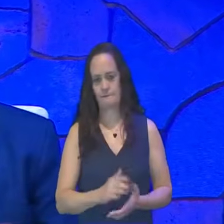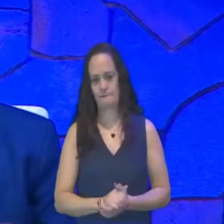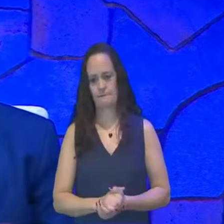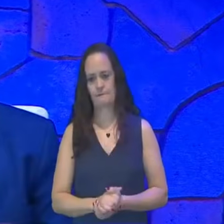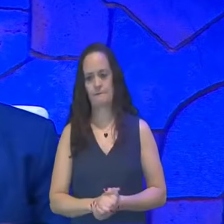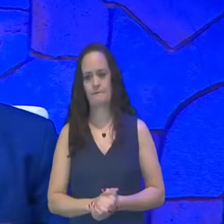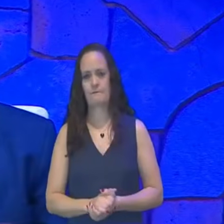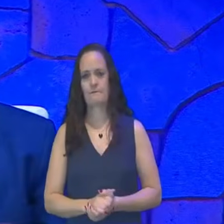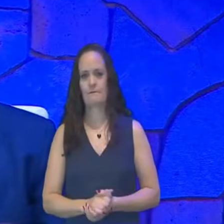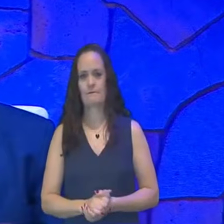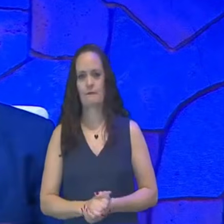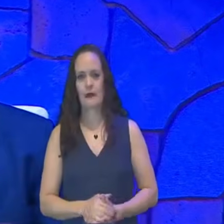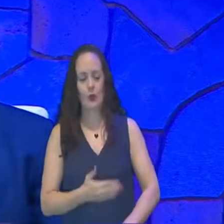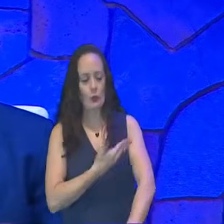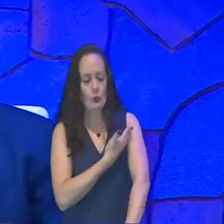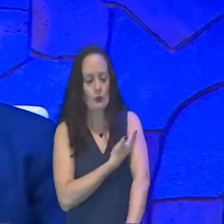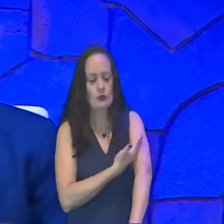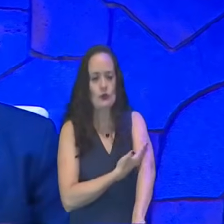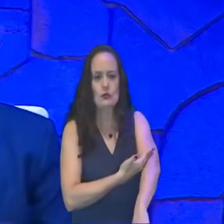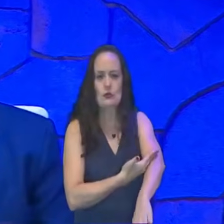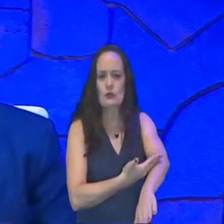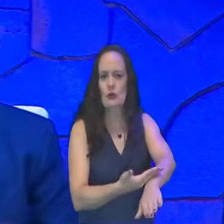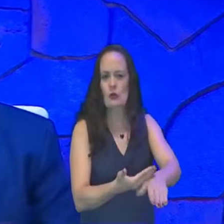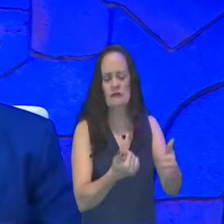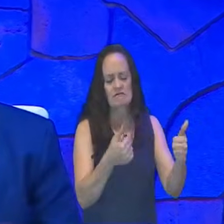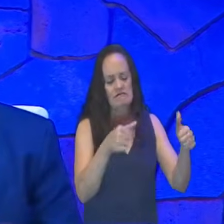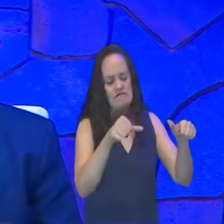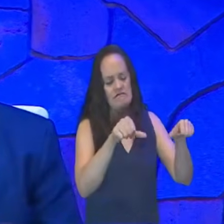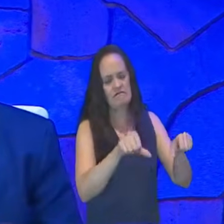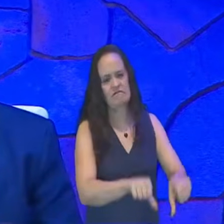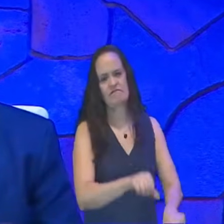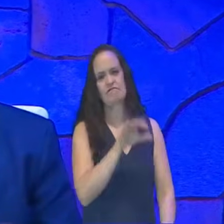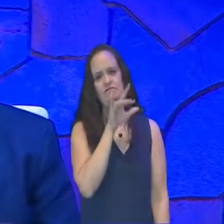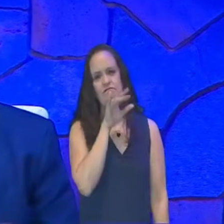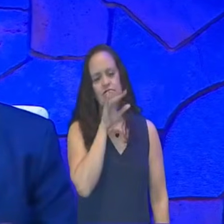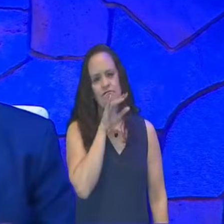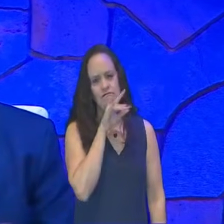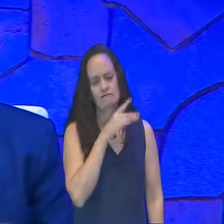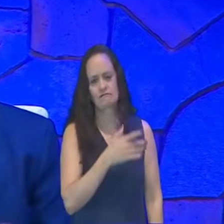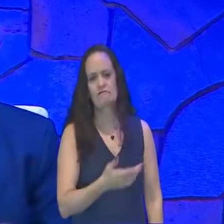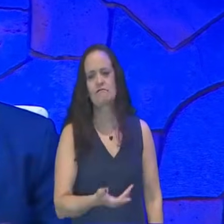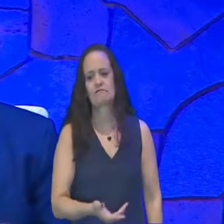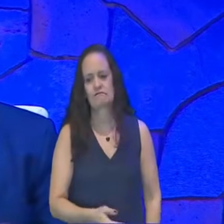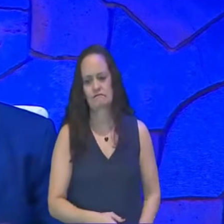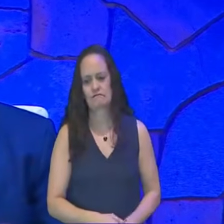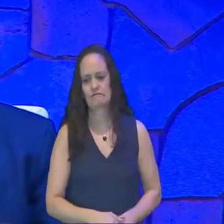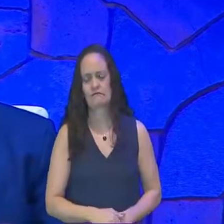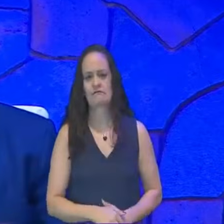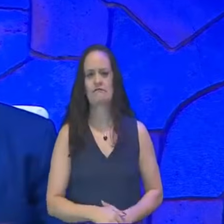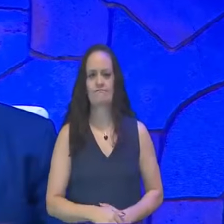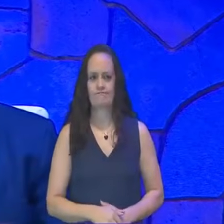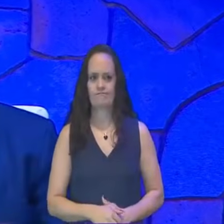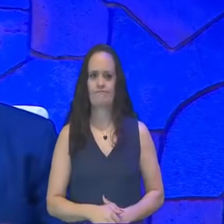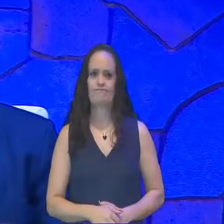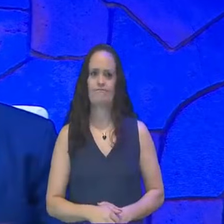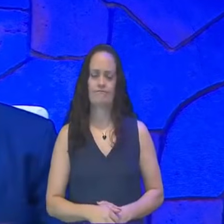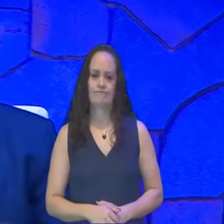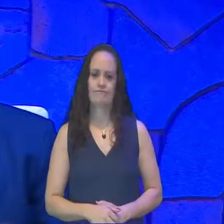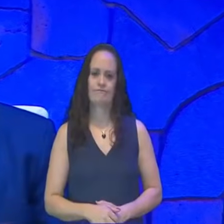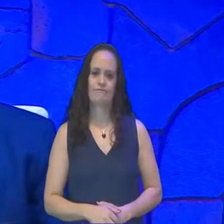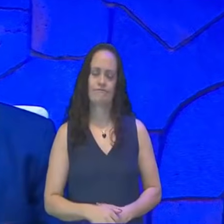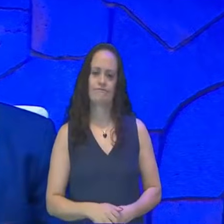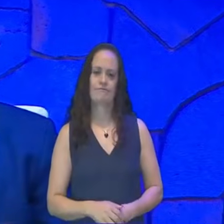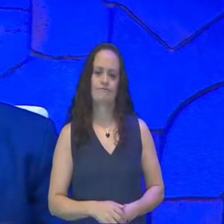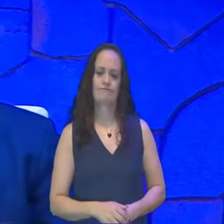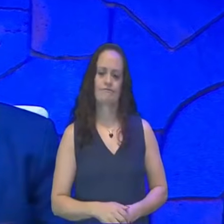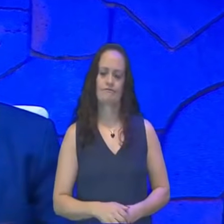de hábitos que corrompem os nossos afetos, as nossas afeições e distorcem a nossa visão espiritual,